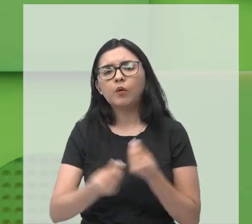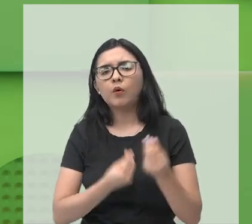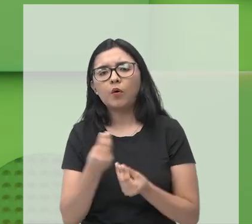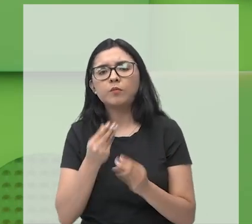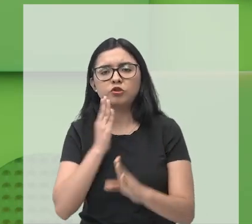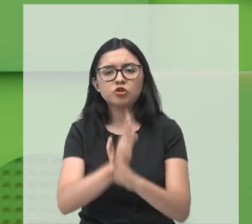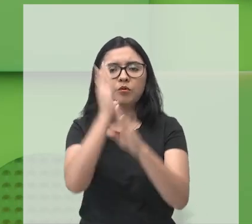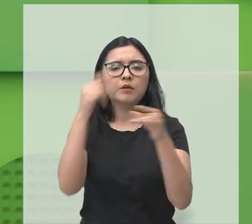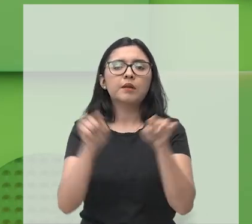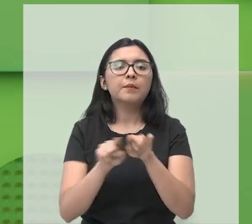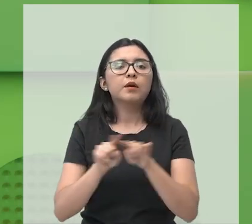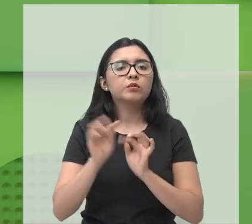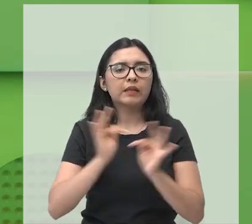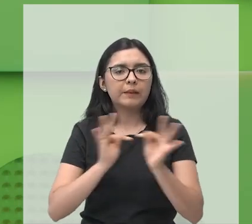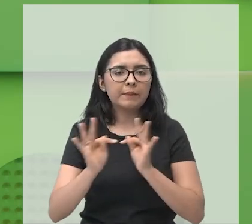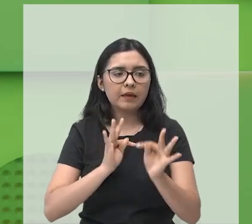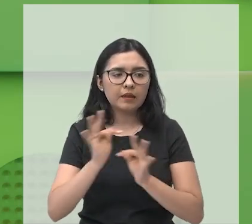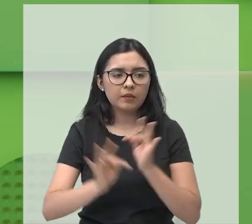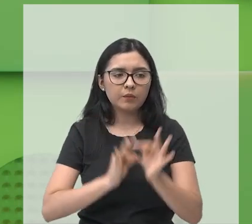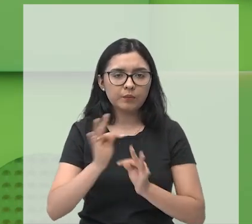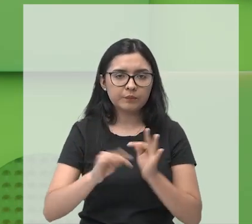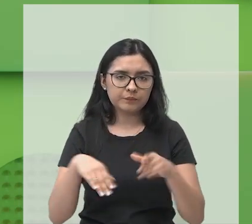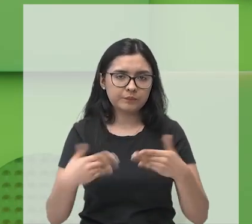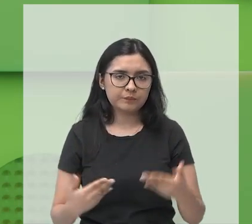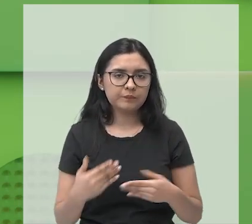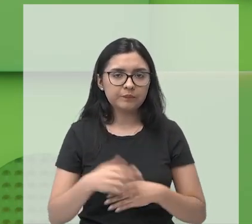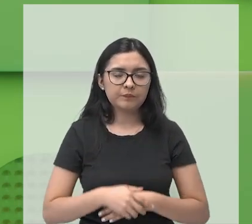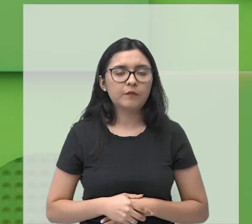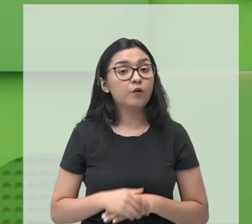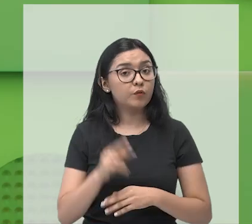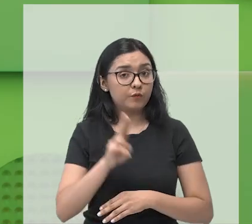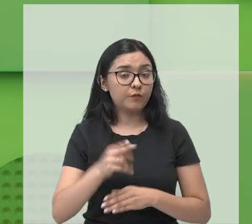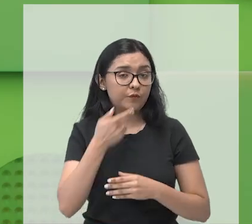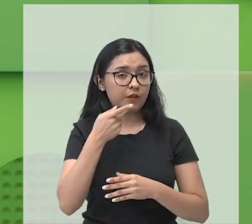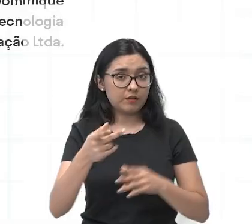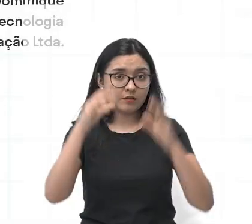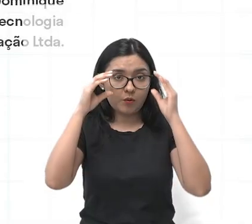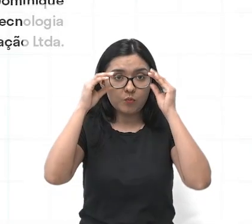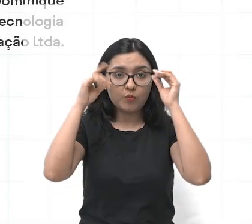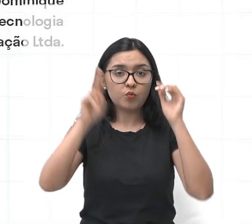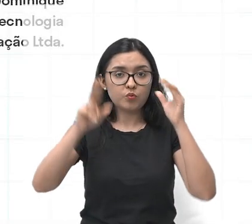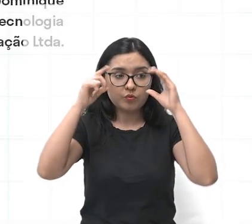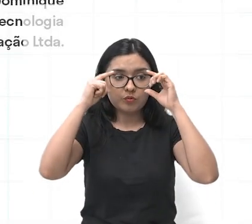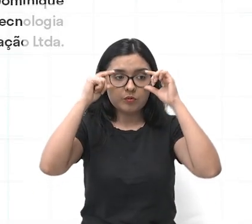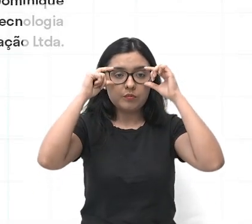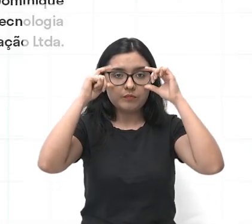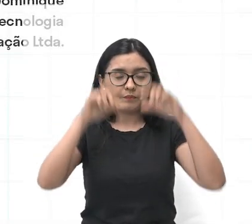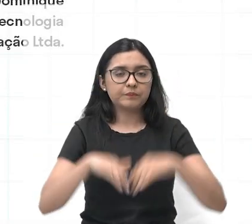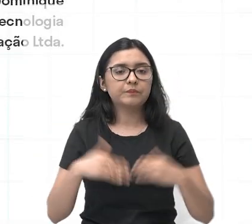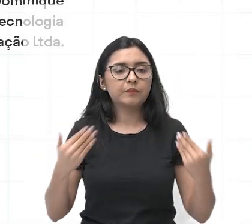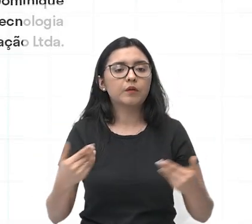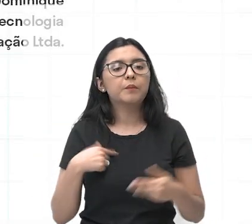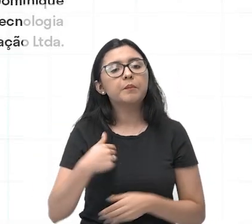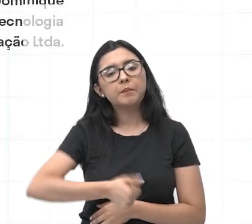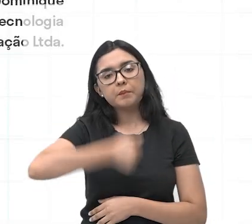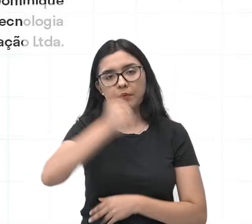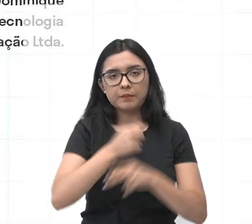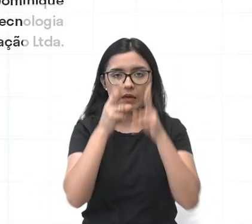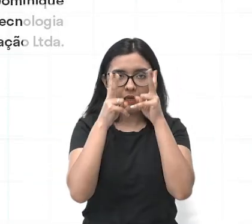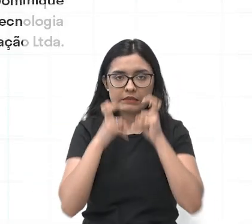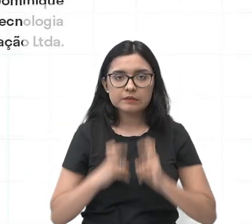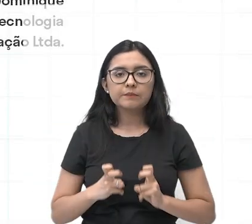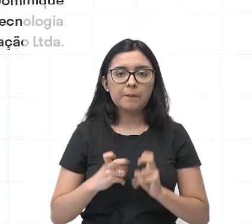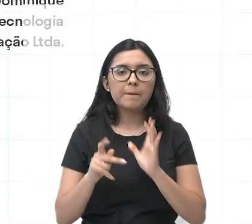e tratamento? Eu falei para vocês da correção por lente, vamos entender um pouquinho mais, né? Nós fazemos primeiro